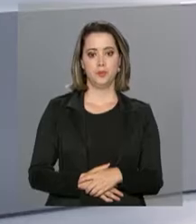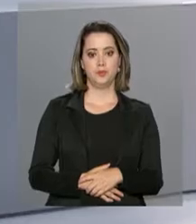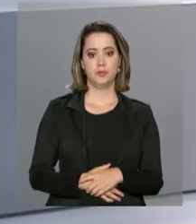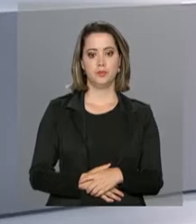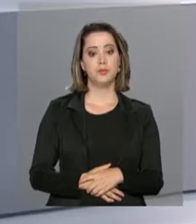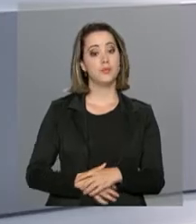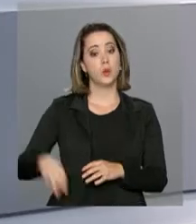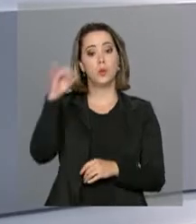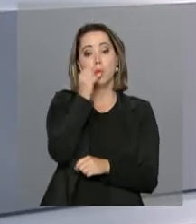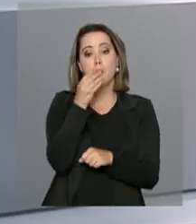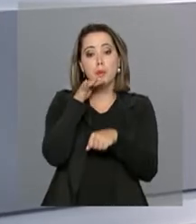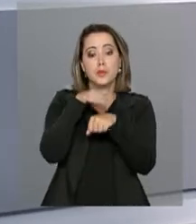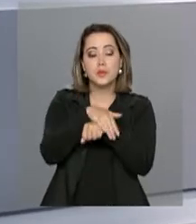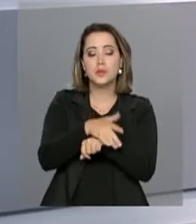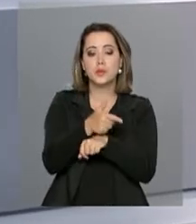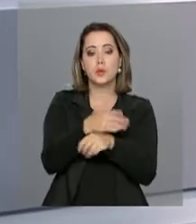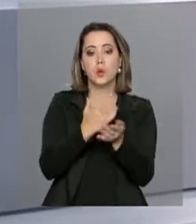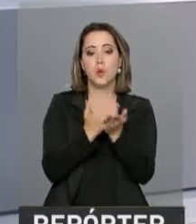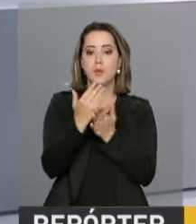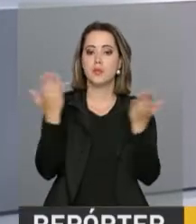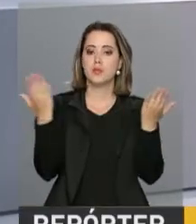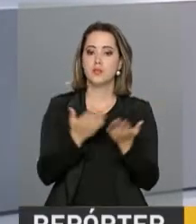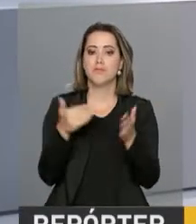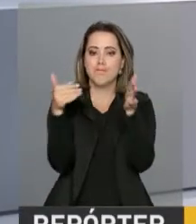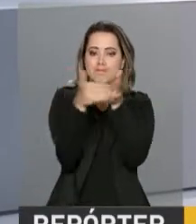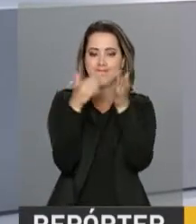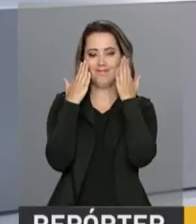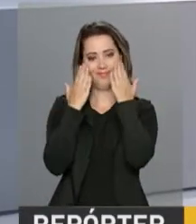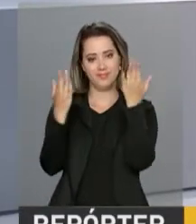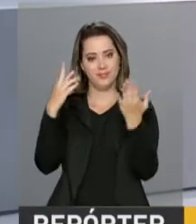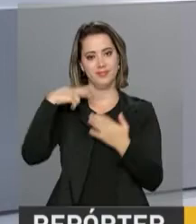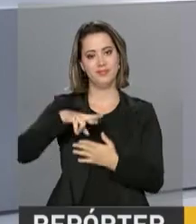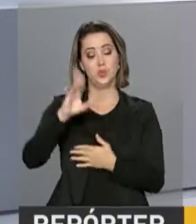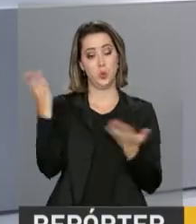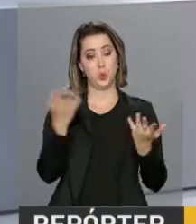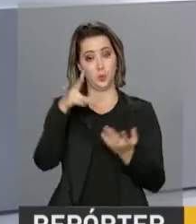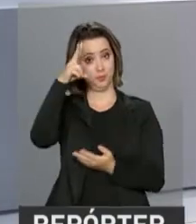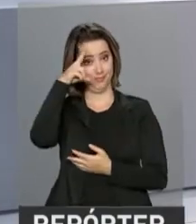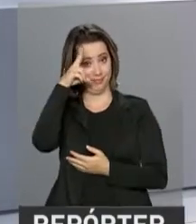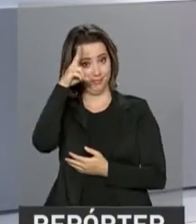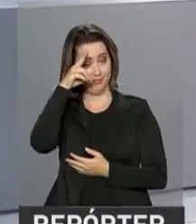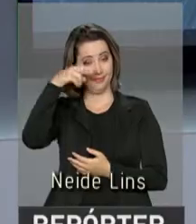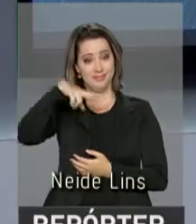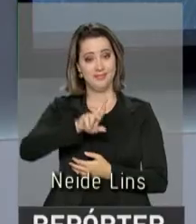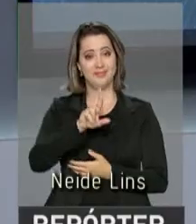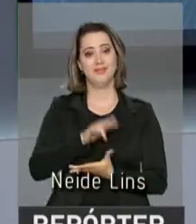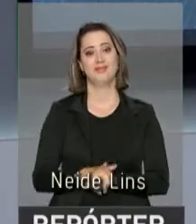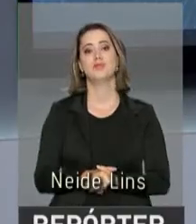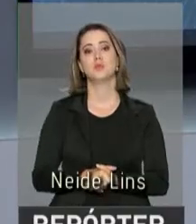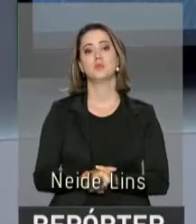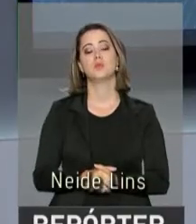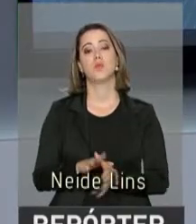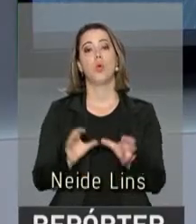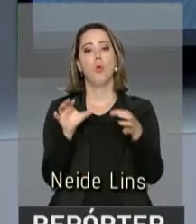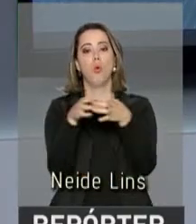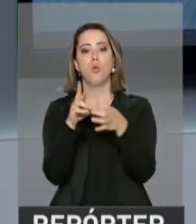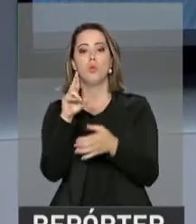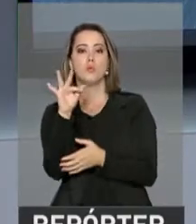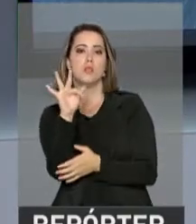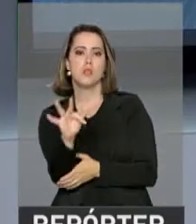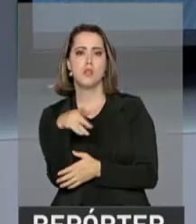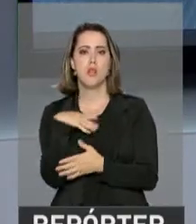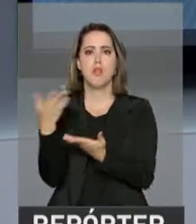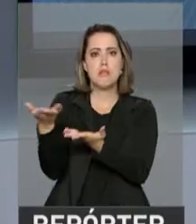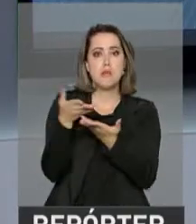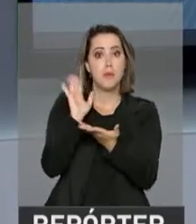olá boa noite começa agora a última edição desta segunda-feira do repórter nbr a receita federal recebeu até